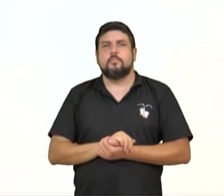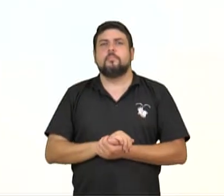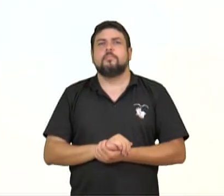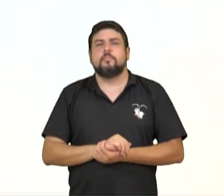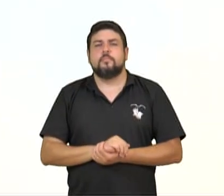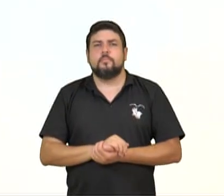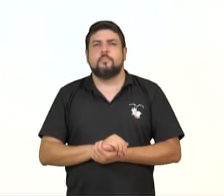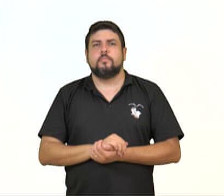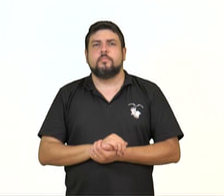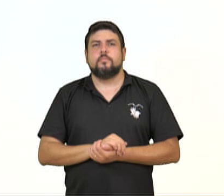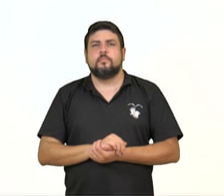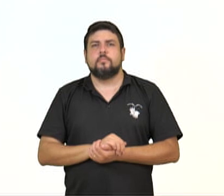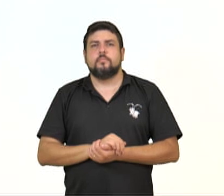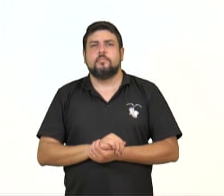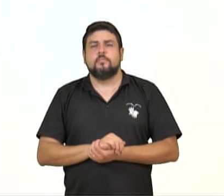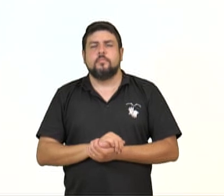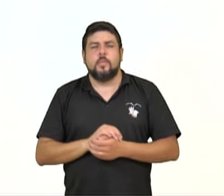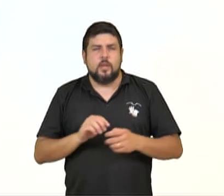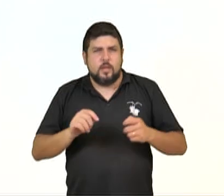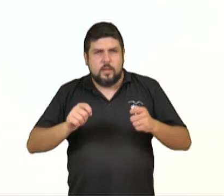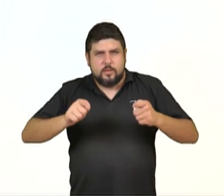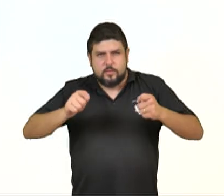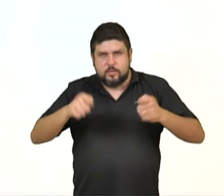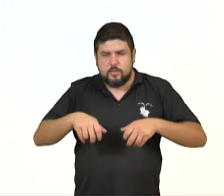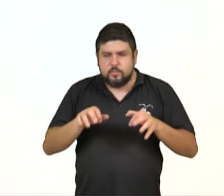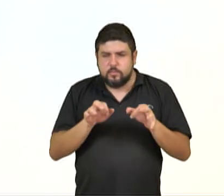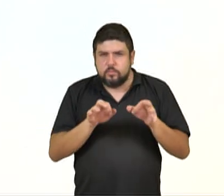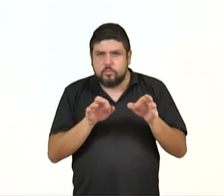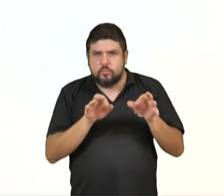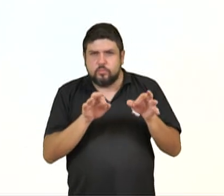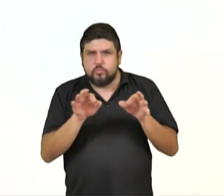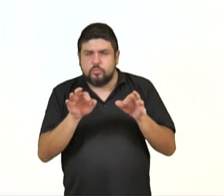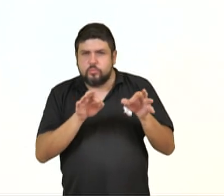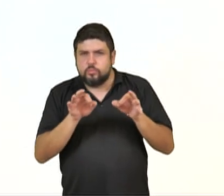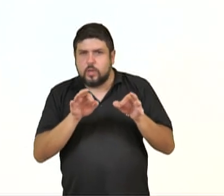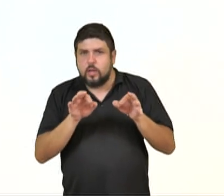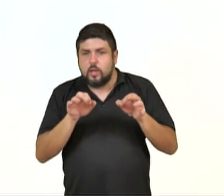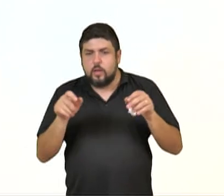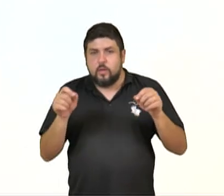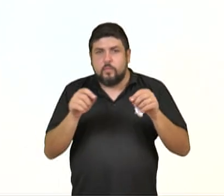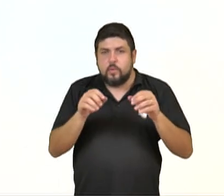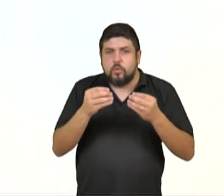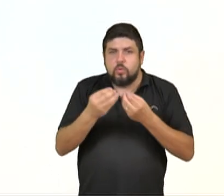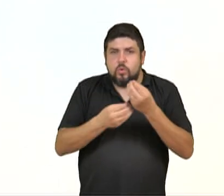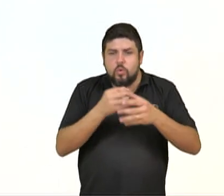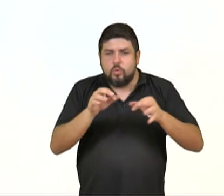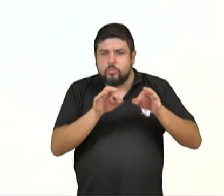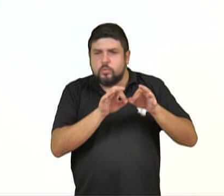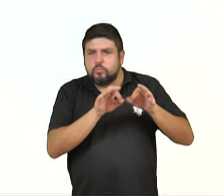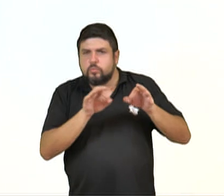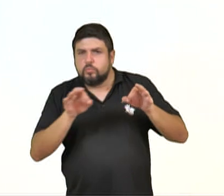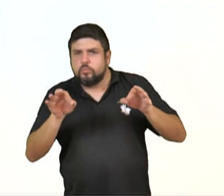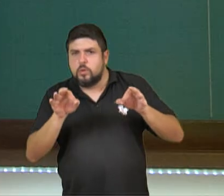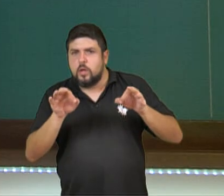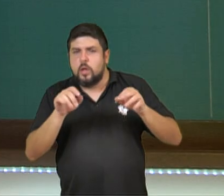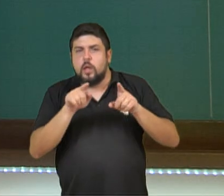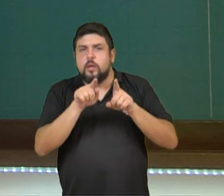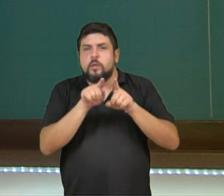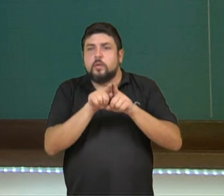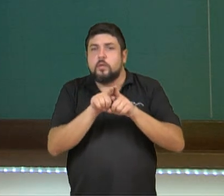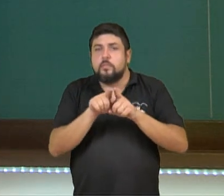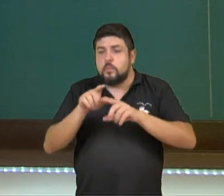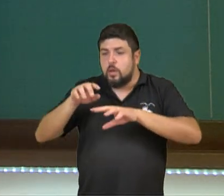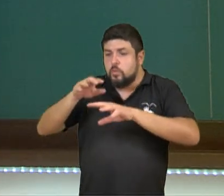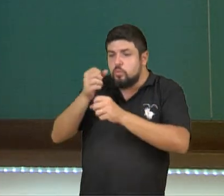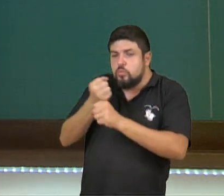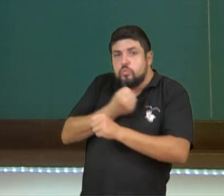então. Podemos representar geometricamente e algebricamente uma mesma expressão matemática? Será